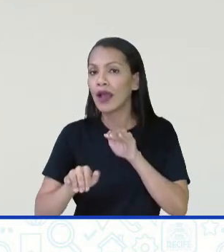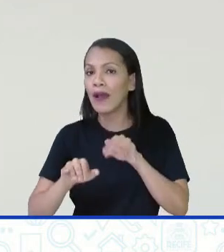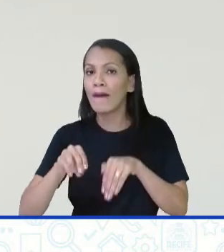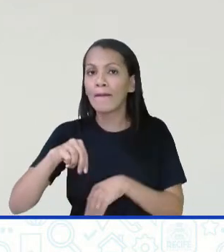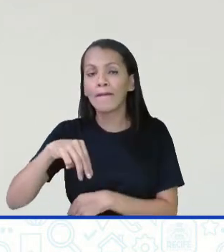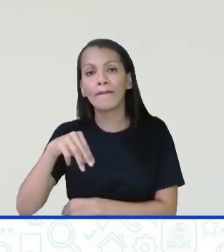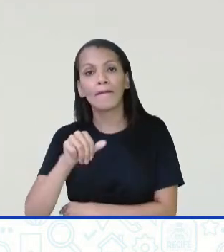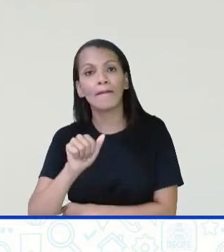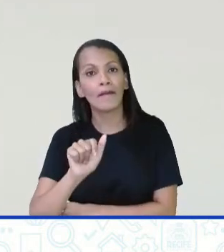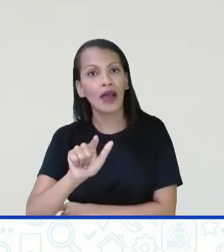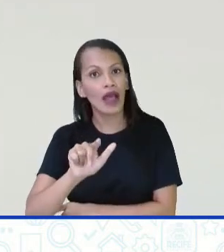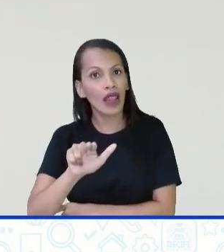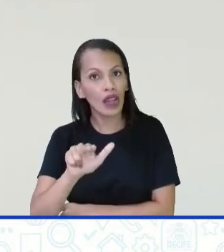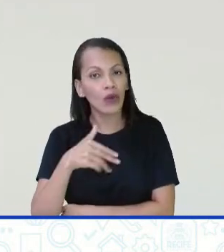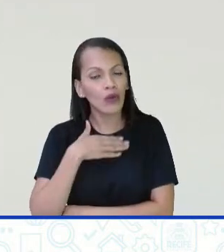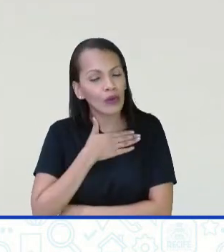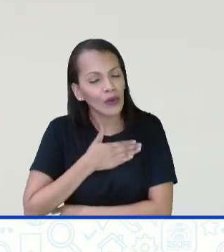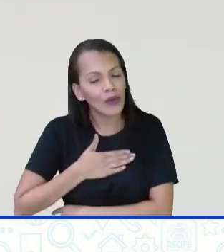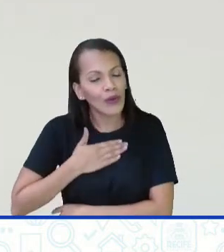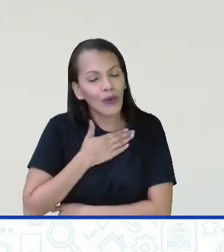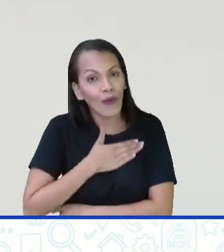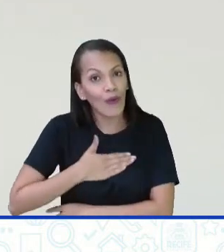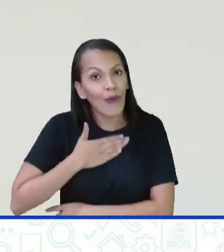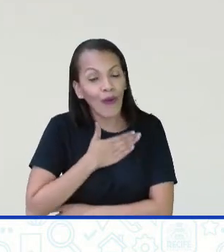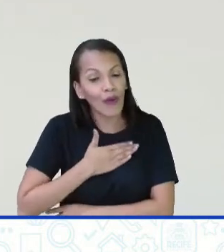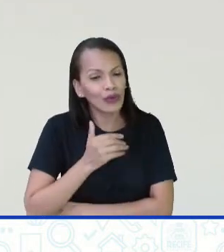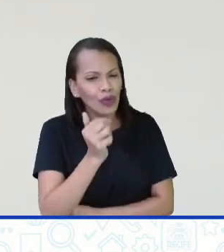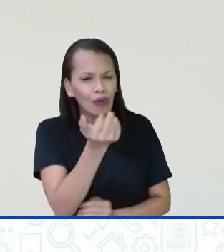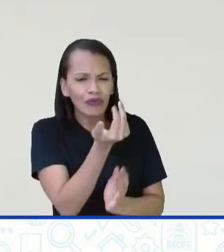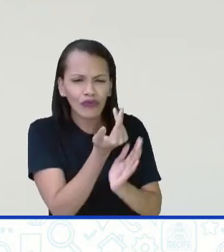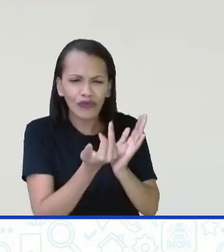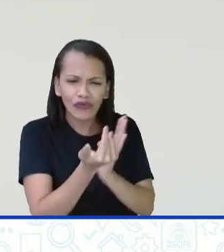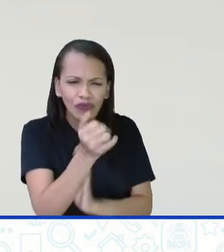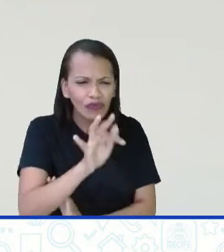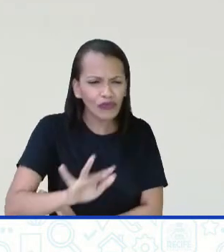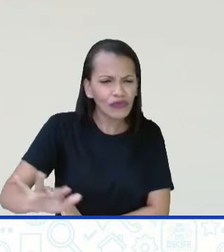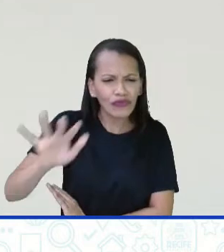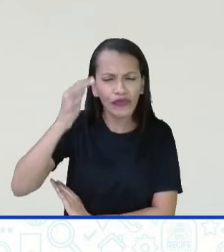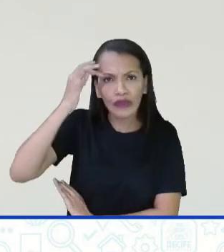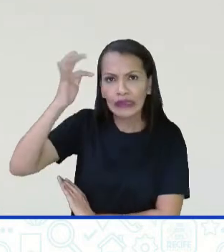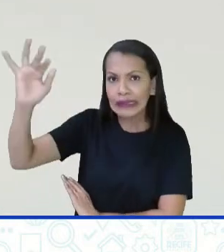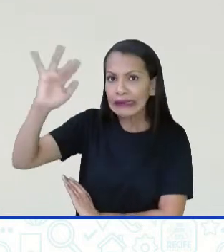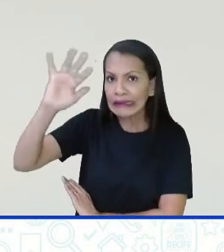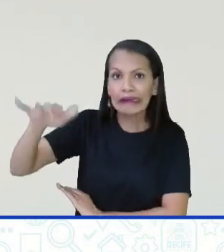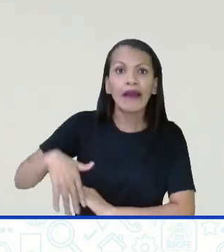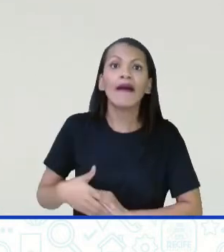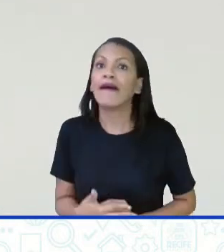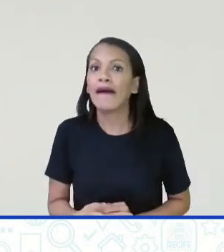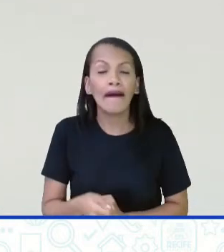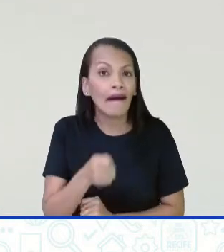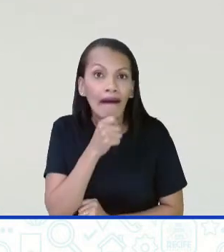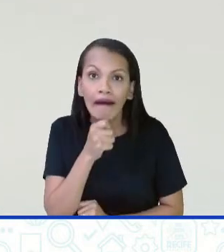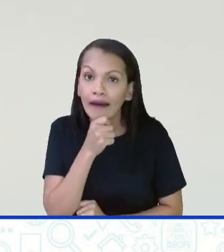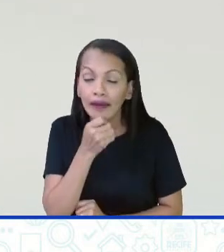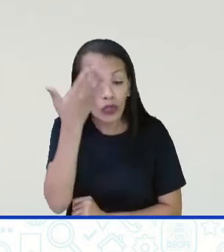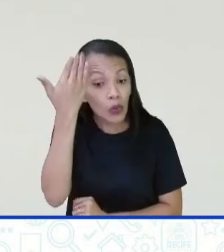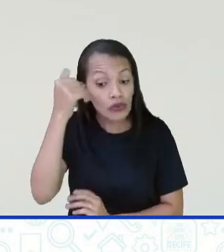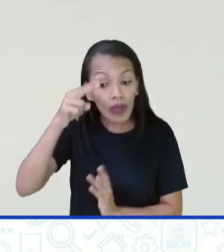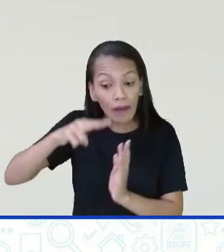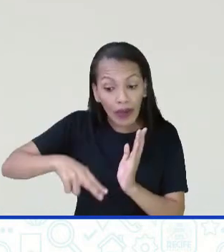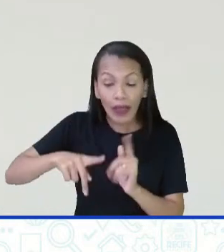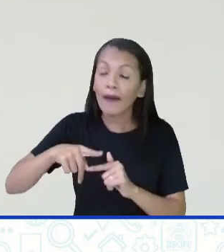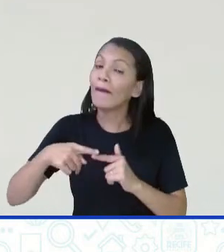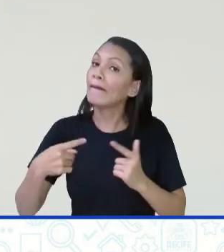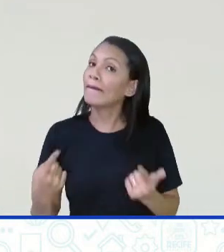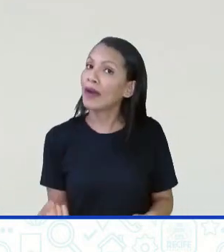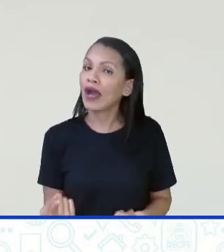E Malu gostou muito das imagens que ela viu. Malu ainda não foi alfabetizada. Portanto,